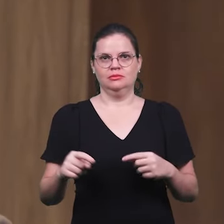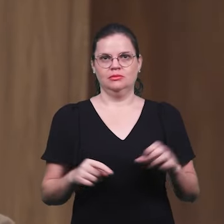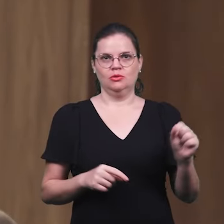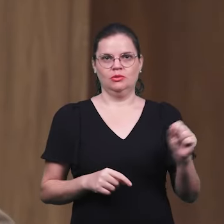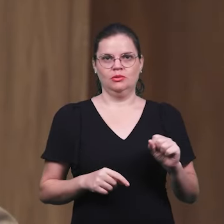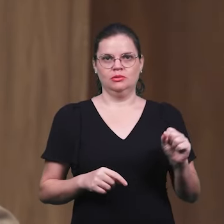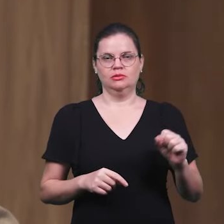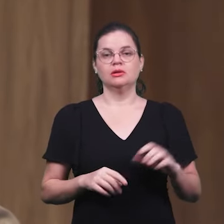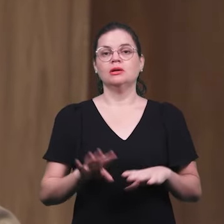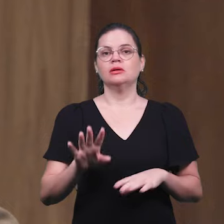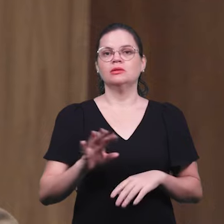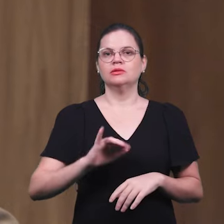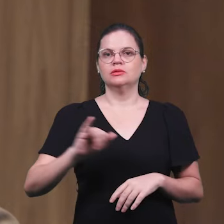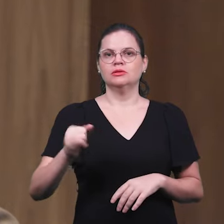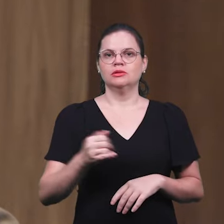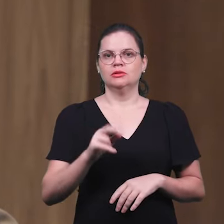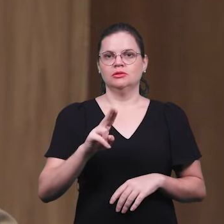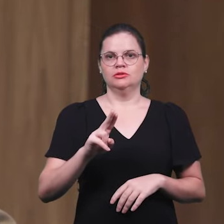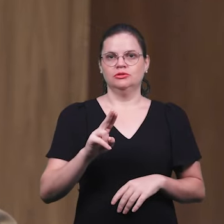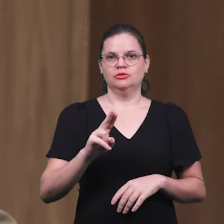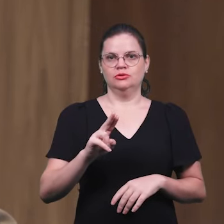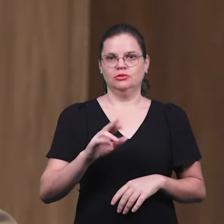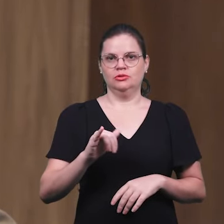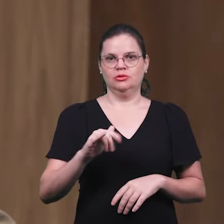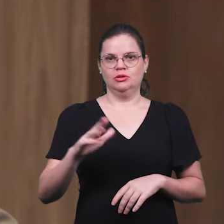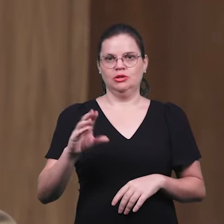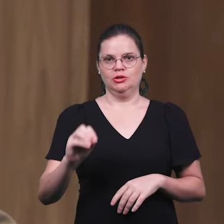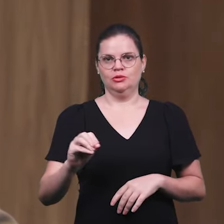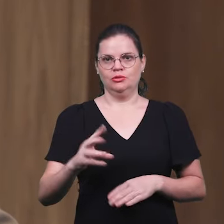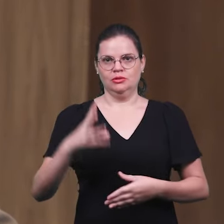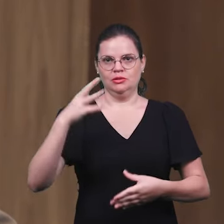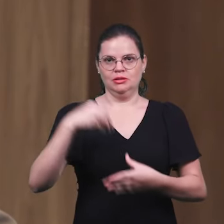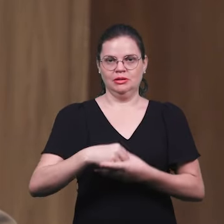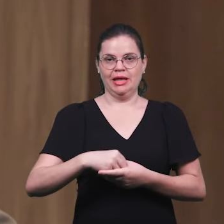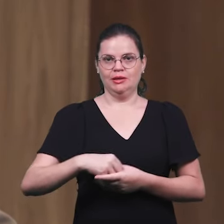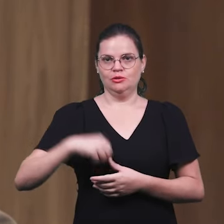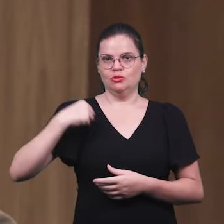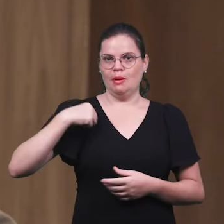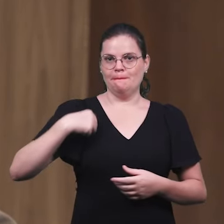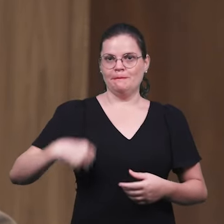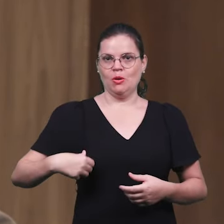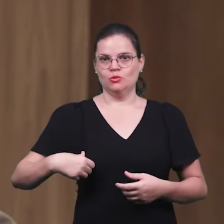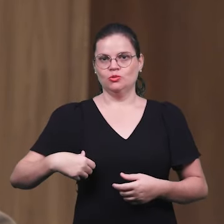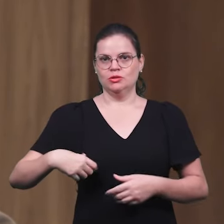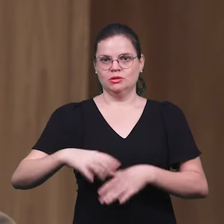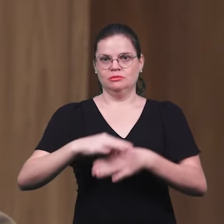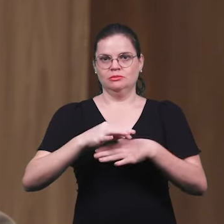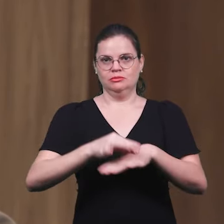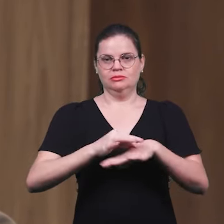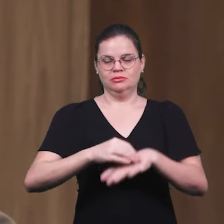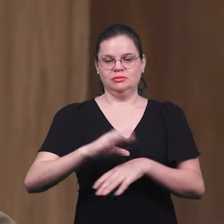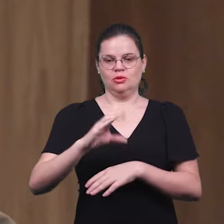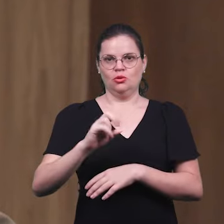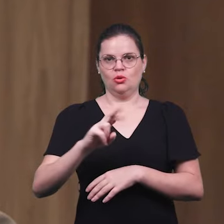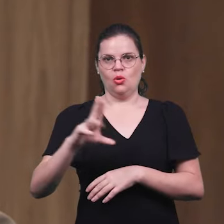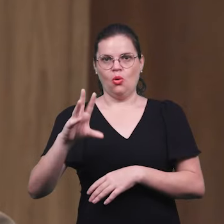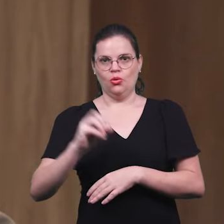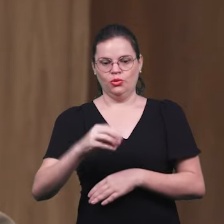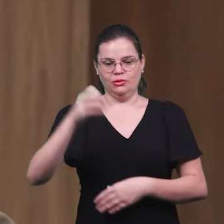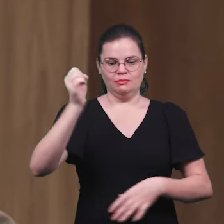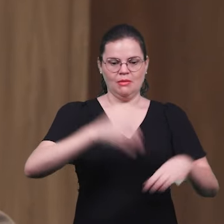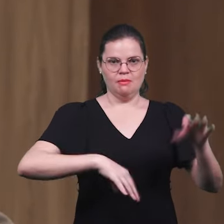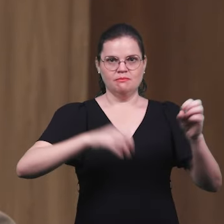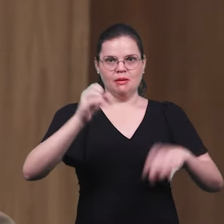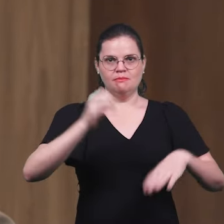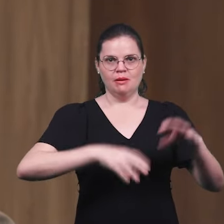Júlio foi posto numa bolsa de couro e lançado ali com cobras, escorpiões,